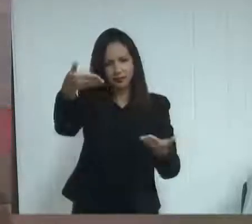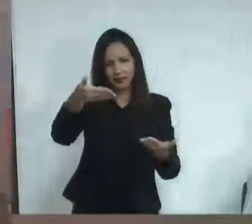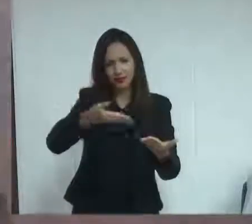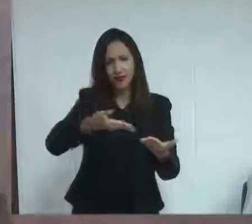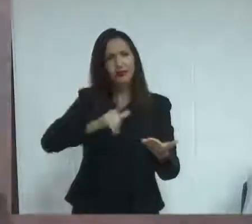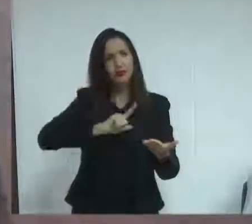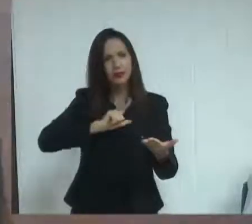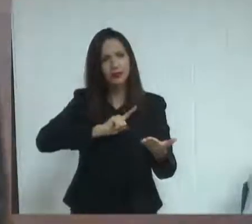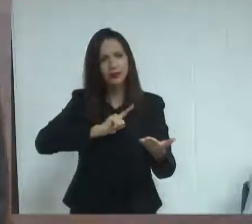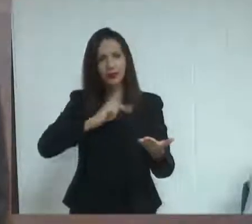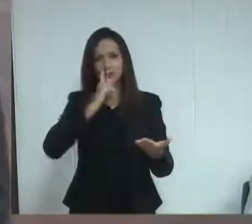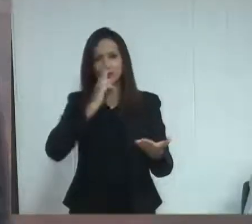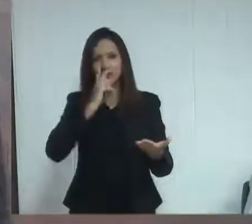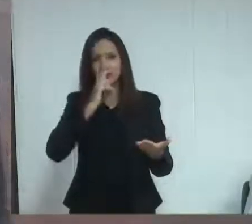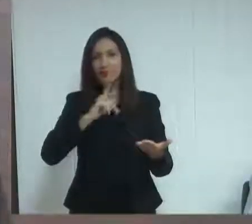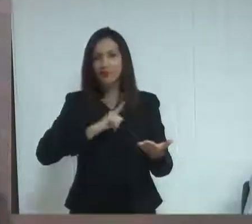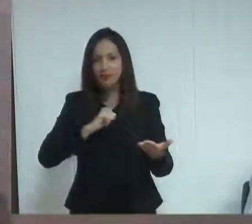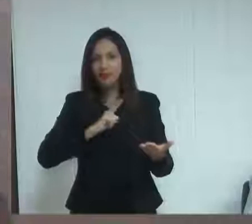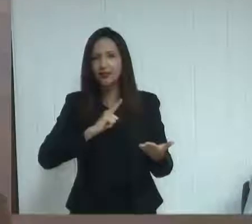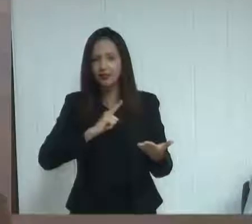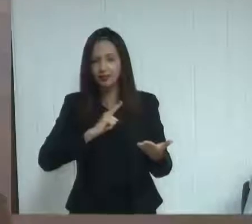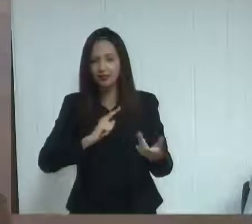é a pegadinha do malandro mesmo.